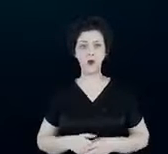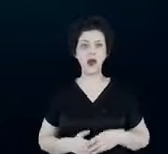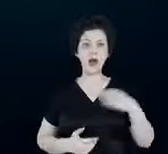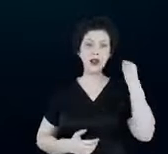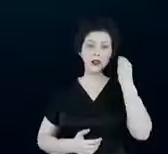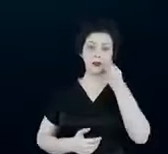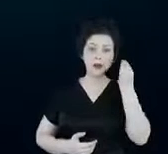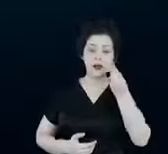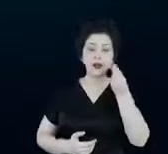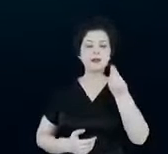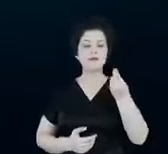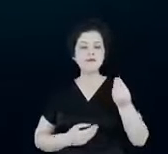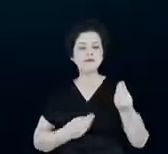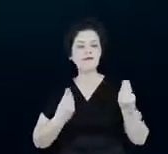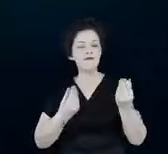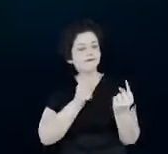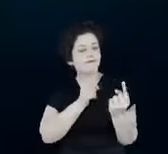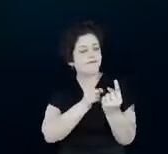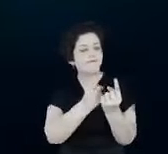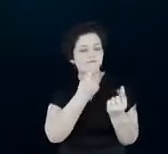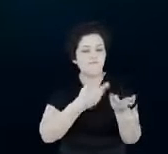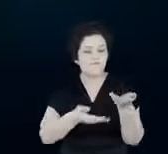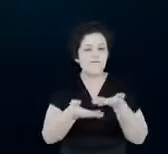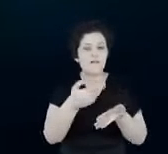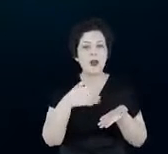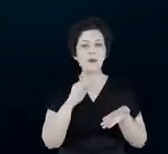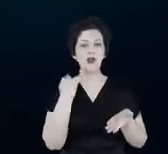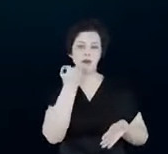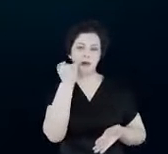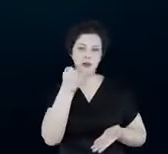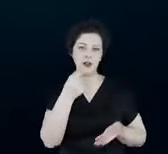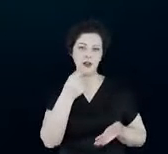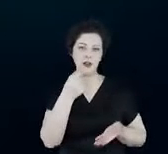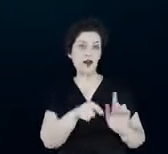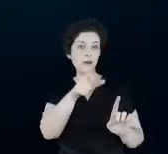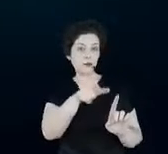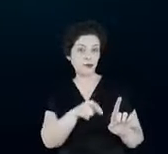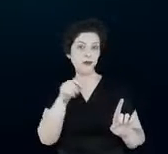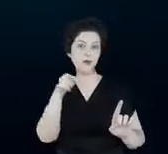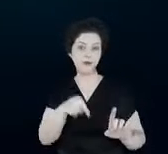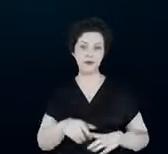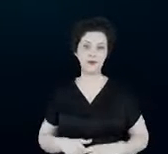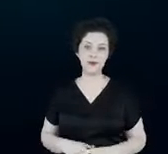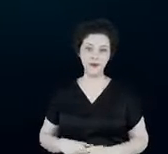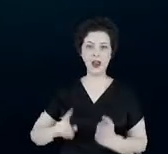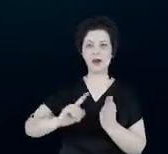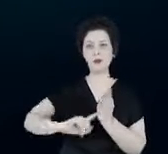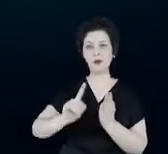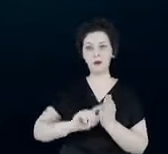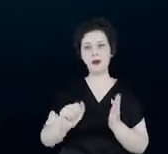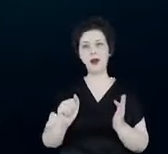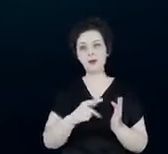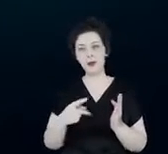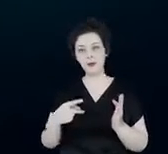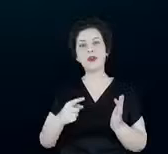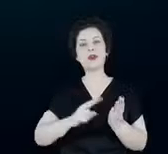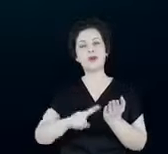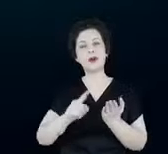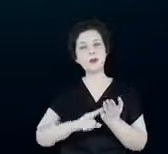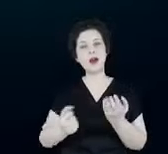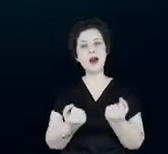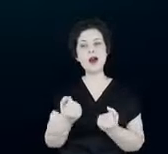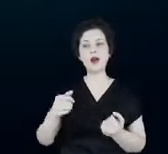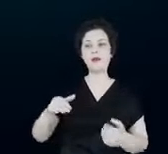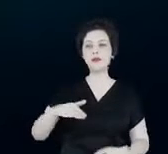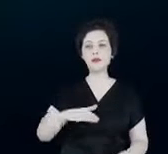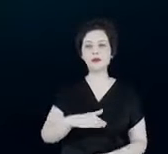que o produto para o usuário né É claro que eu tinha colocado o aplicativo de táxi né você pedir hoje você não quer